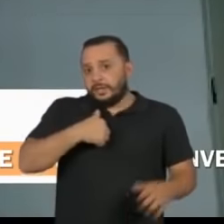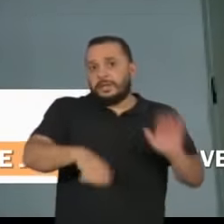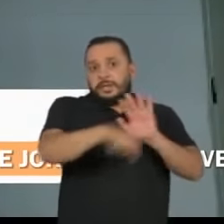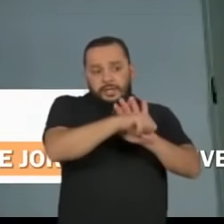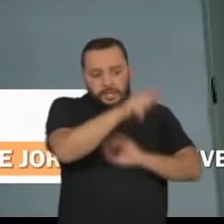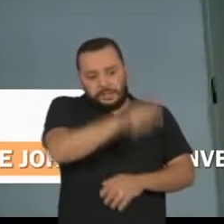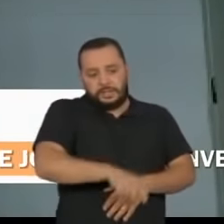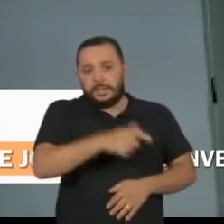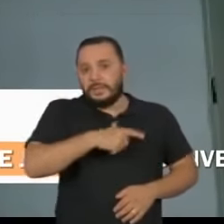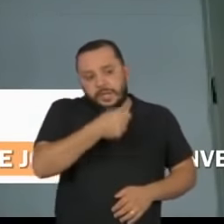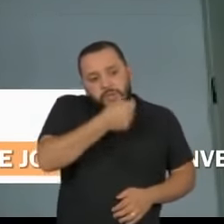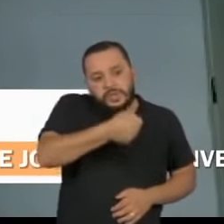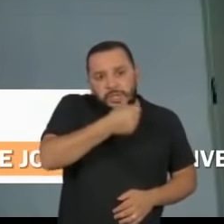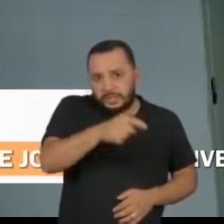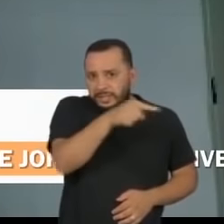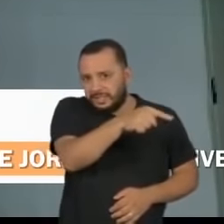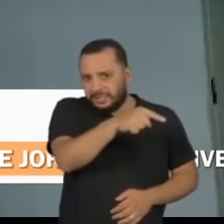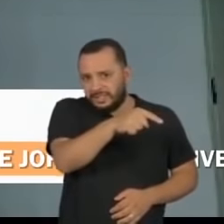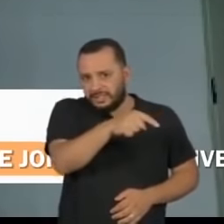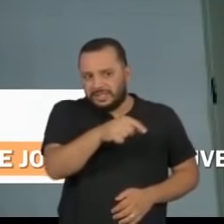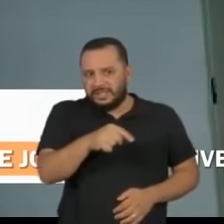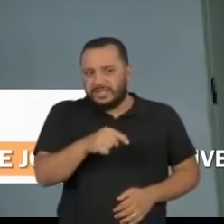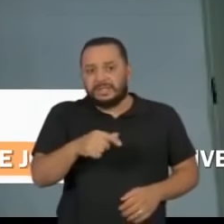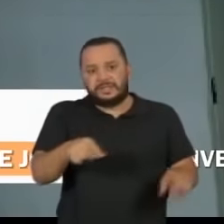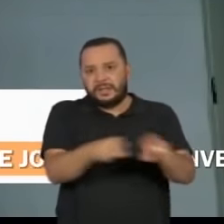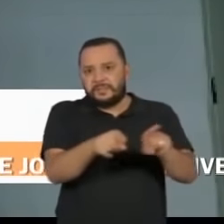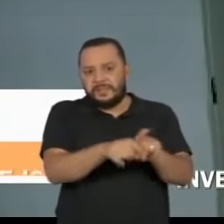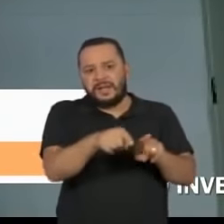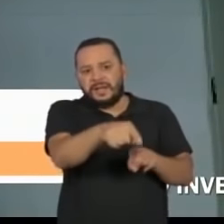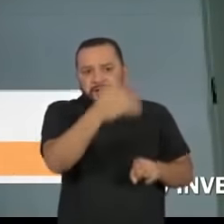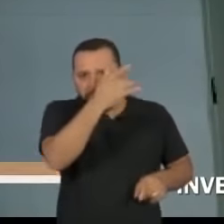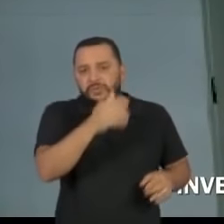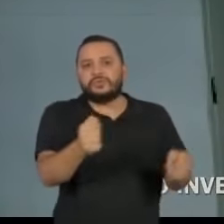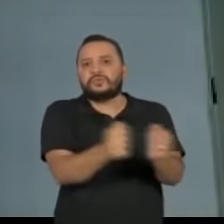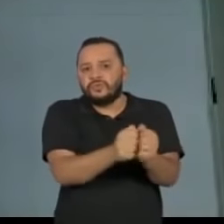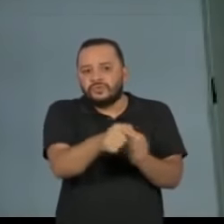nas interações desse jornalista com a sua fonte, isso é muito